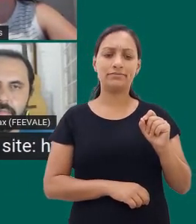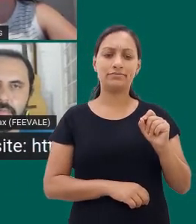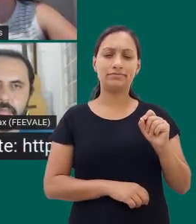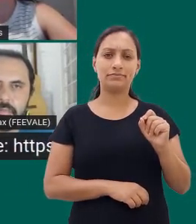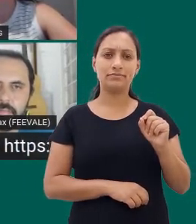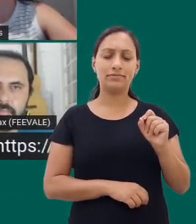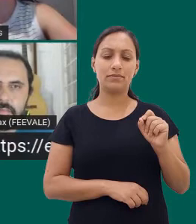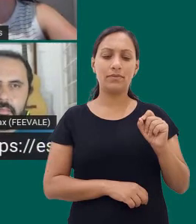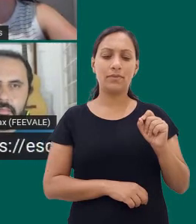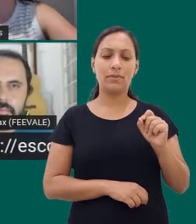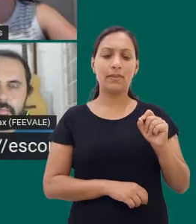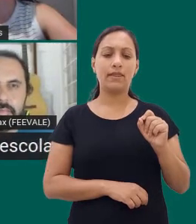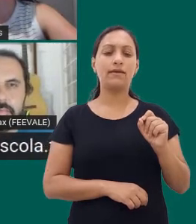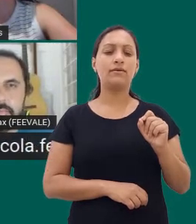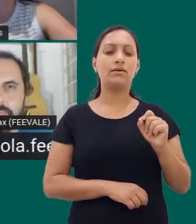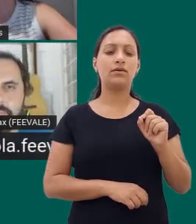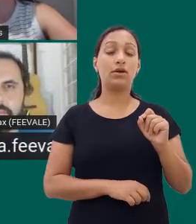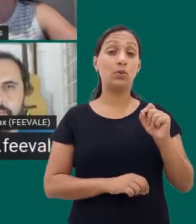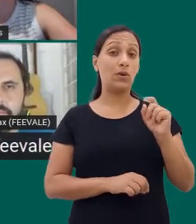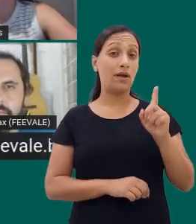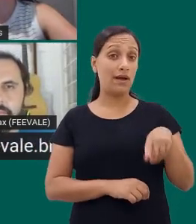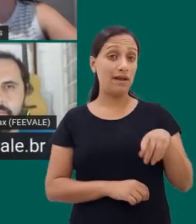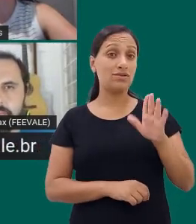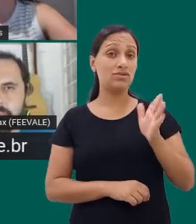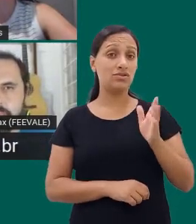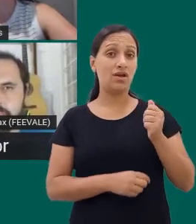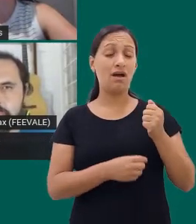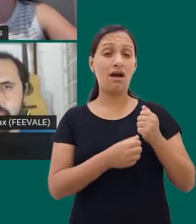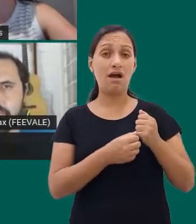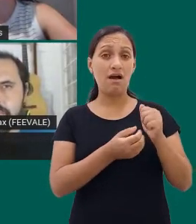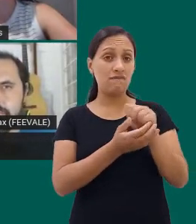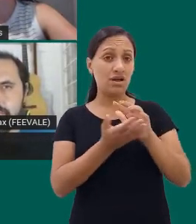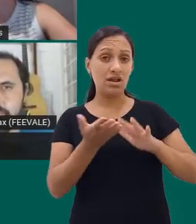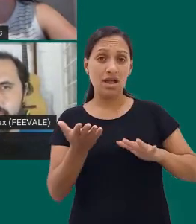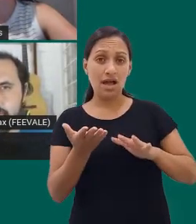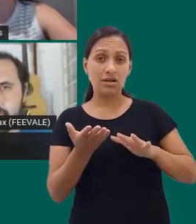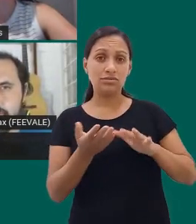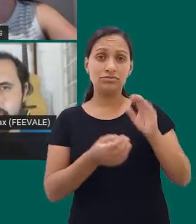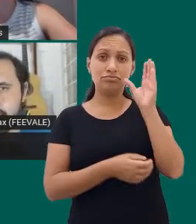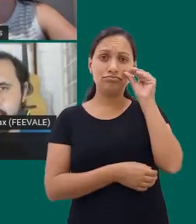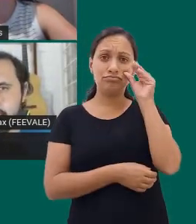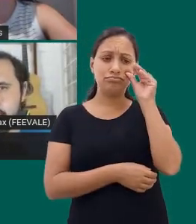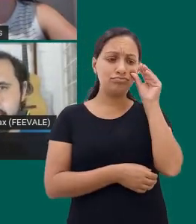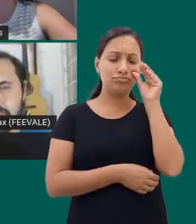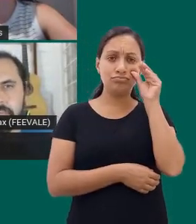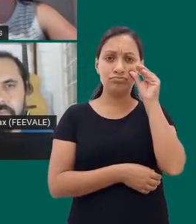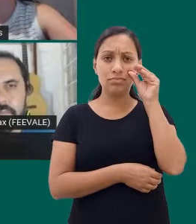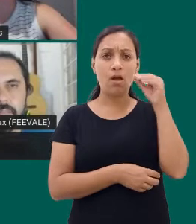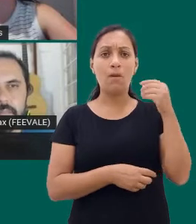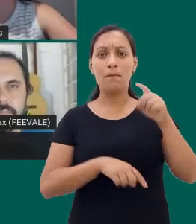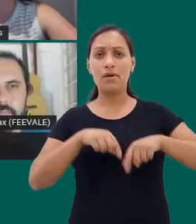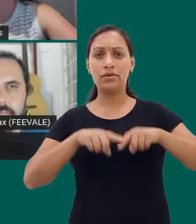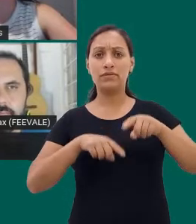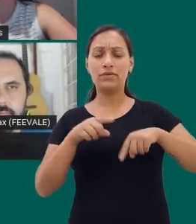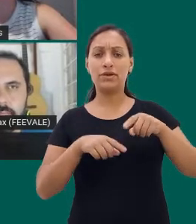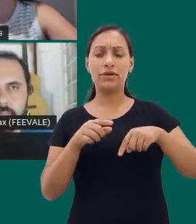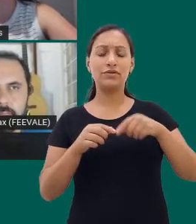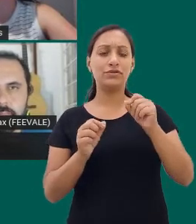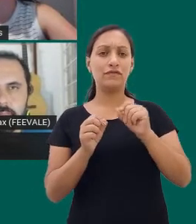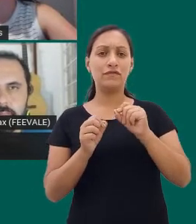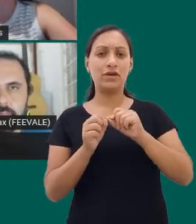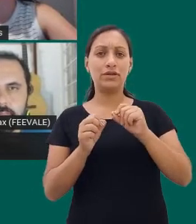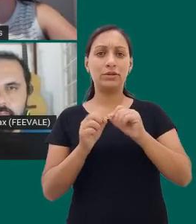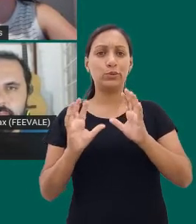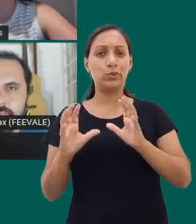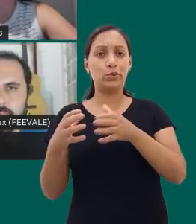leva um tempo, né? E ele é avaliado como um todo, né? Isso seja numa atividade que ela é desenvolvida num